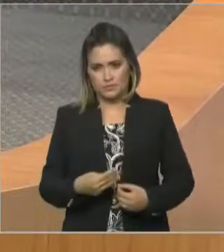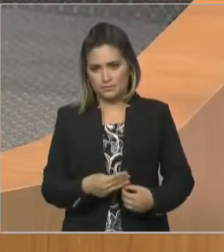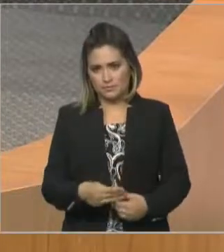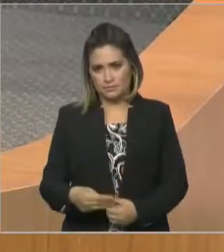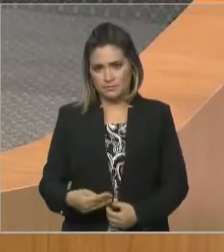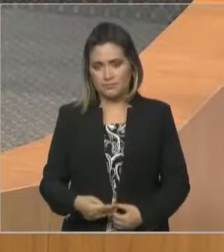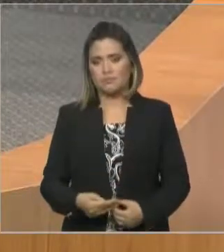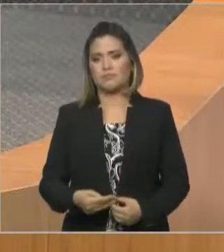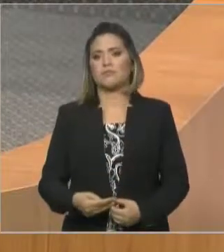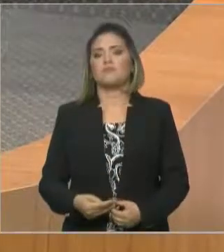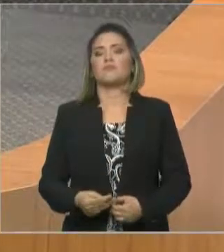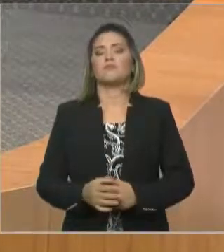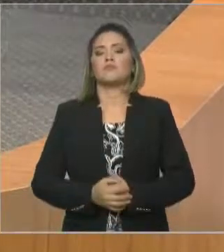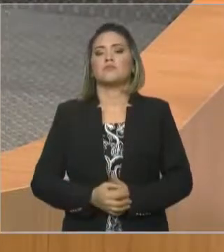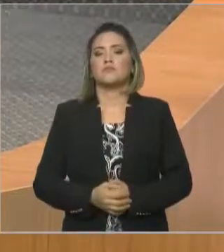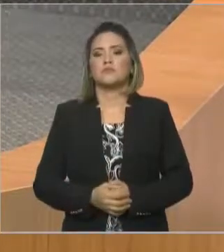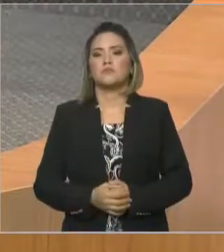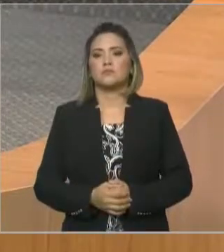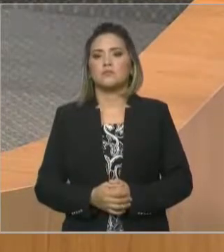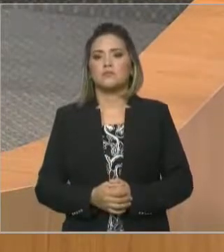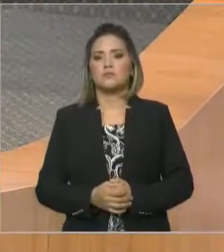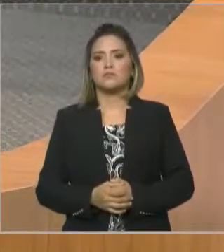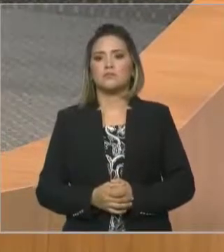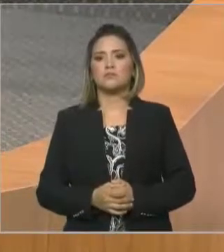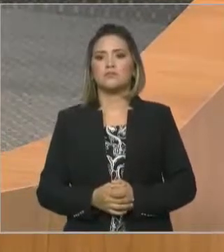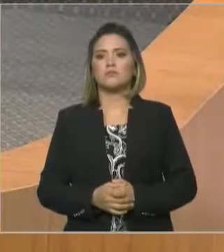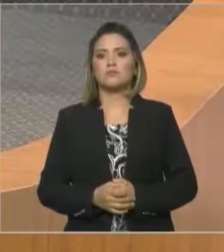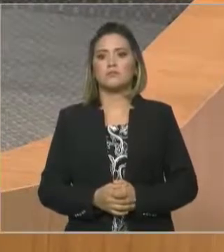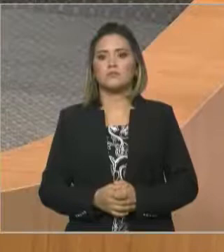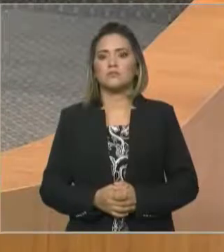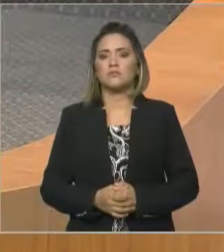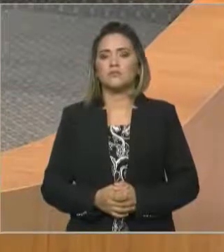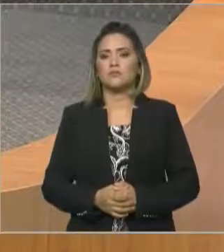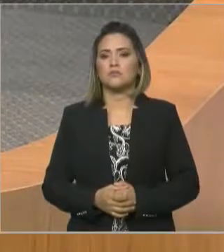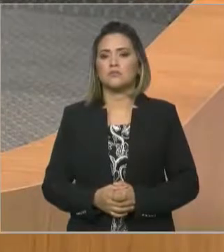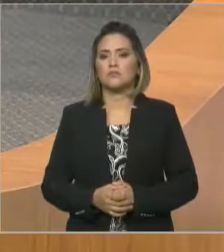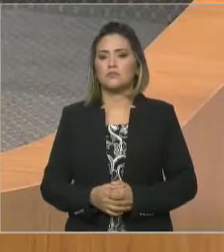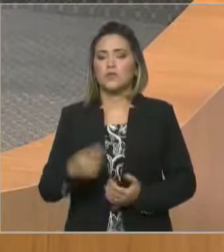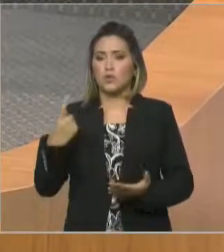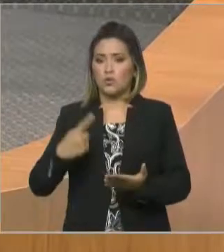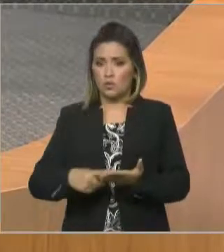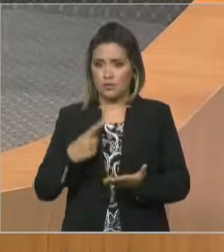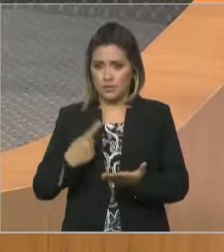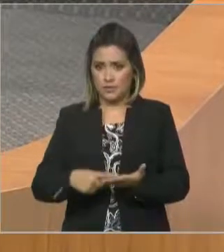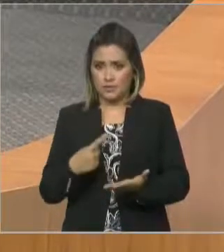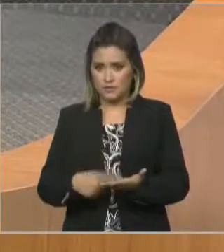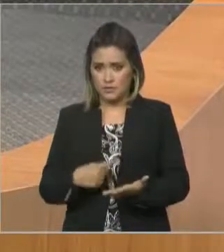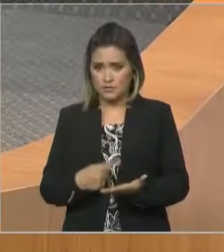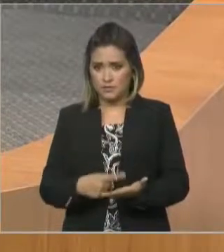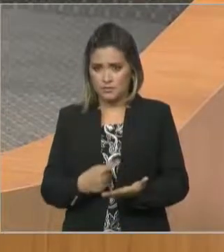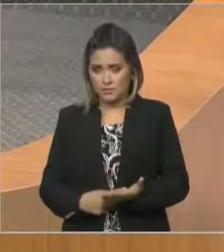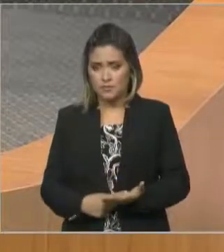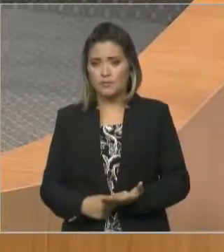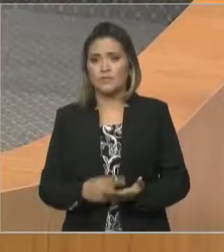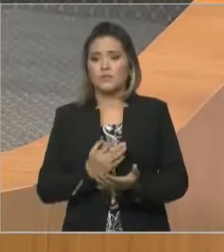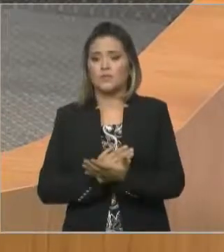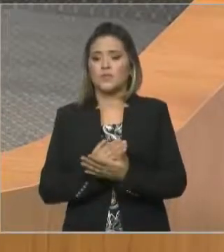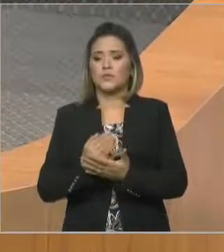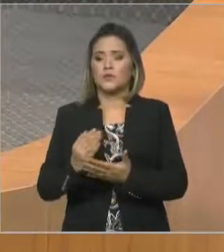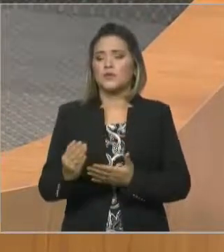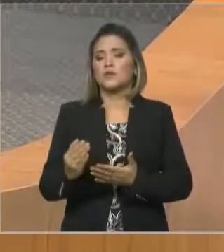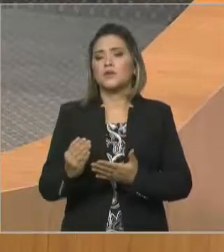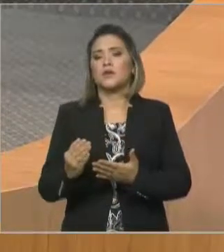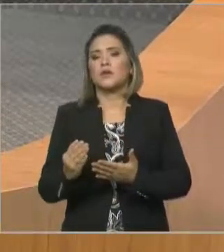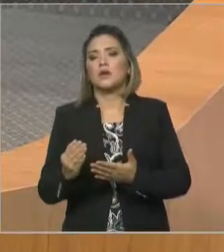dos municípios da região de toda forma foi consensuado ao início de um modelo que provavelmente deve